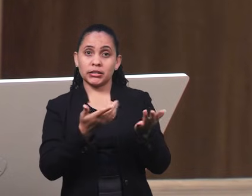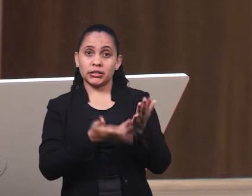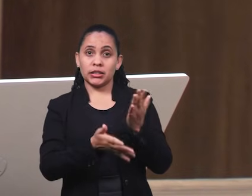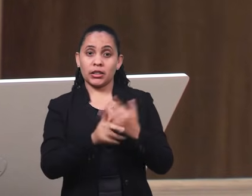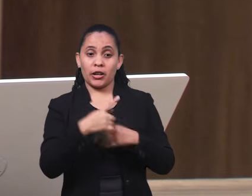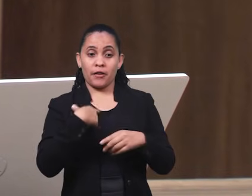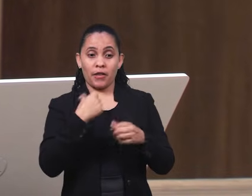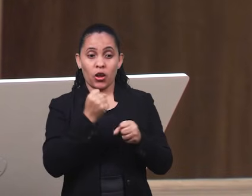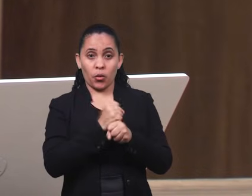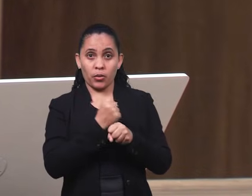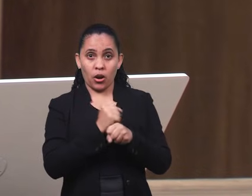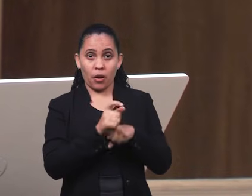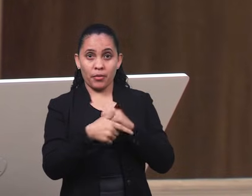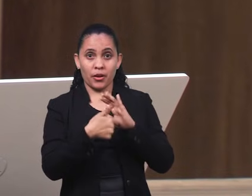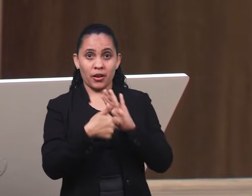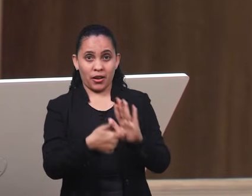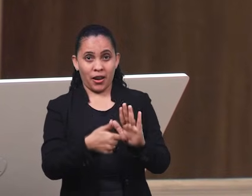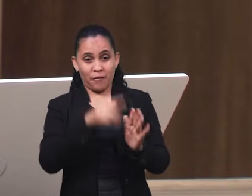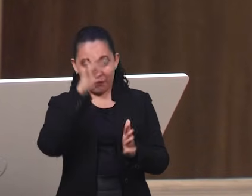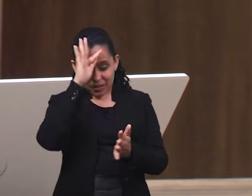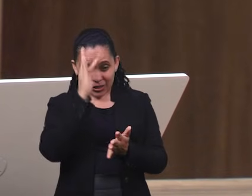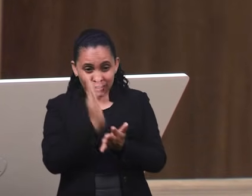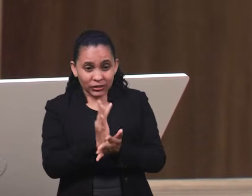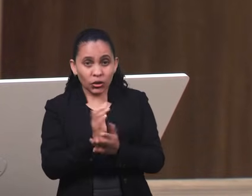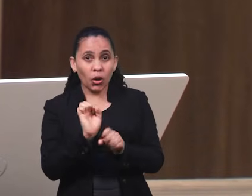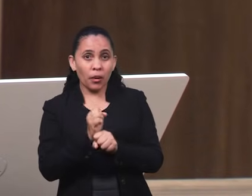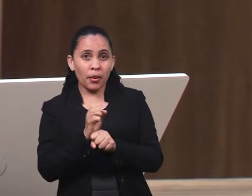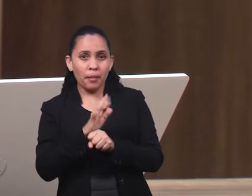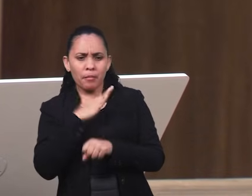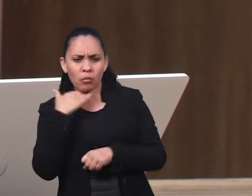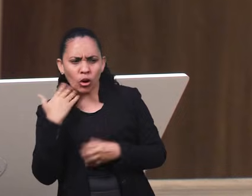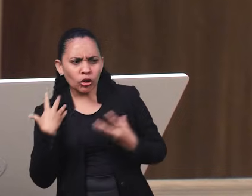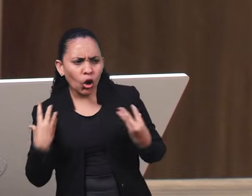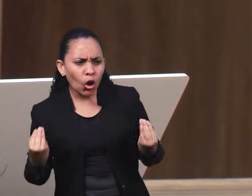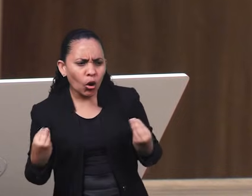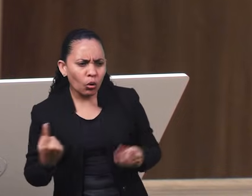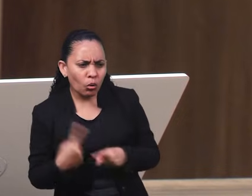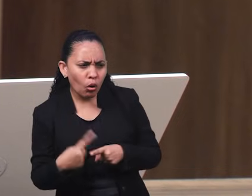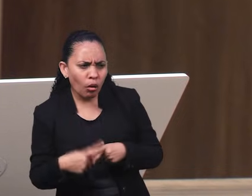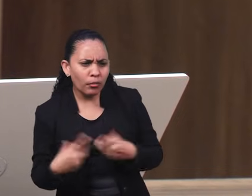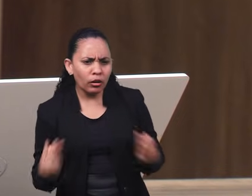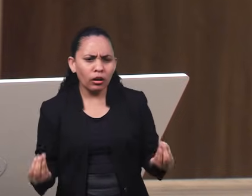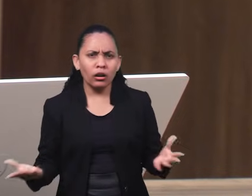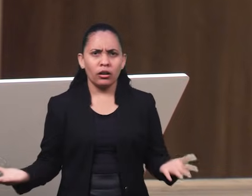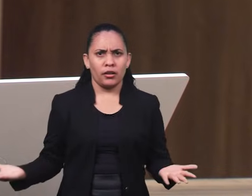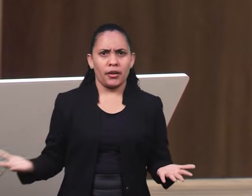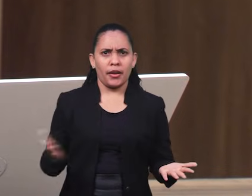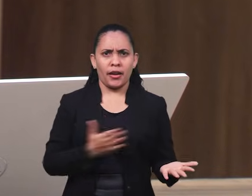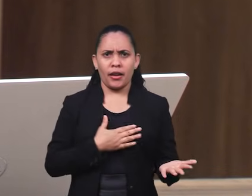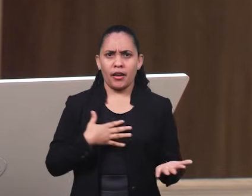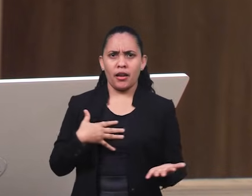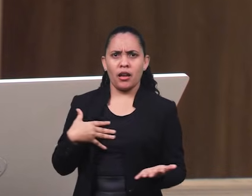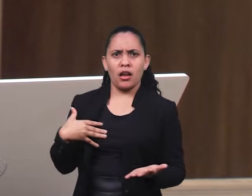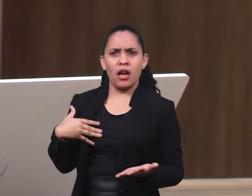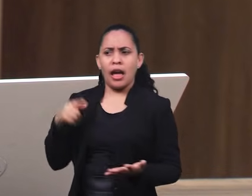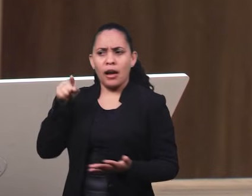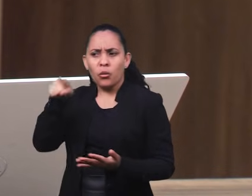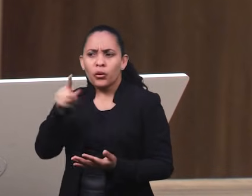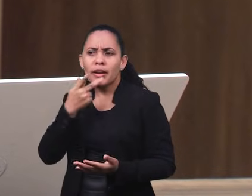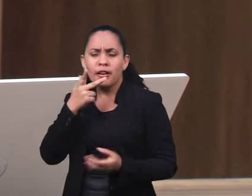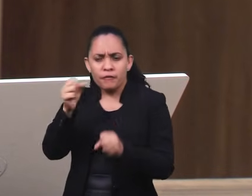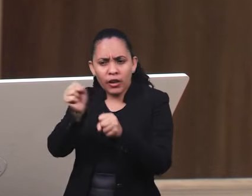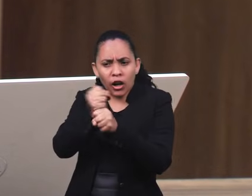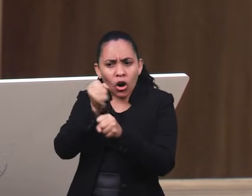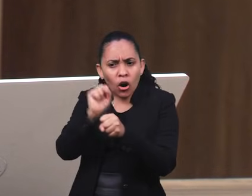que sobre obras, a fé sem obra é morta, ele fala, não, isso é um absurdo, porque na verdade a obra que